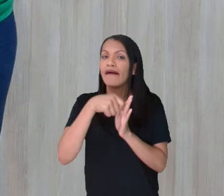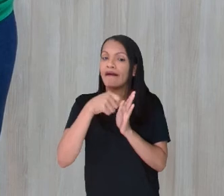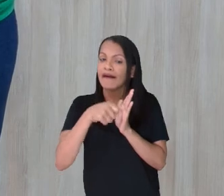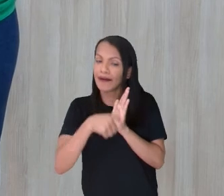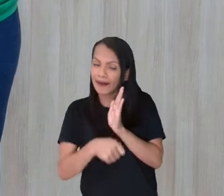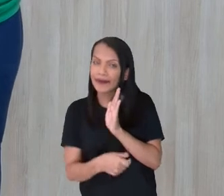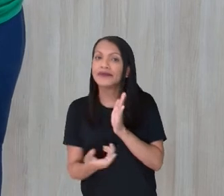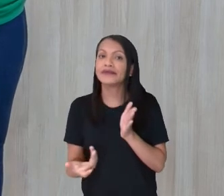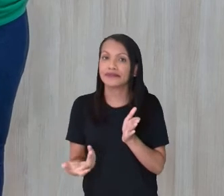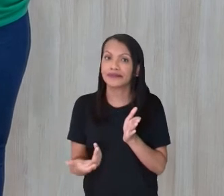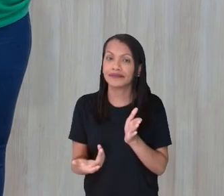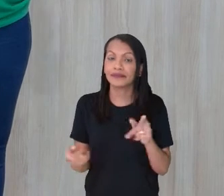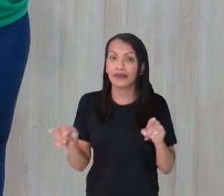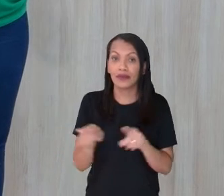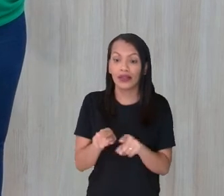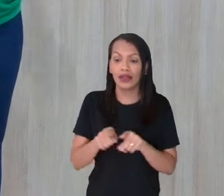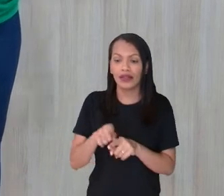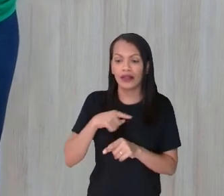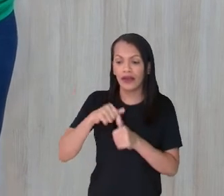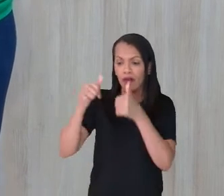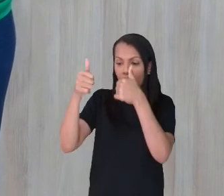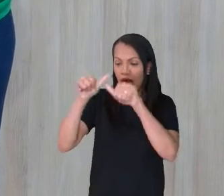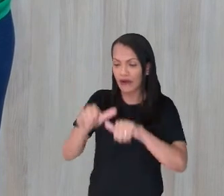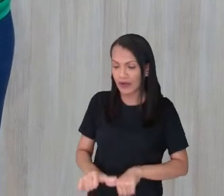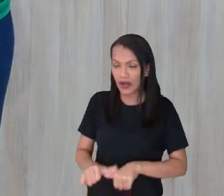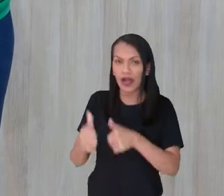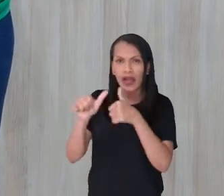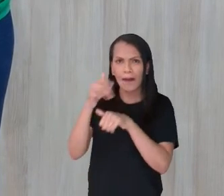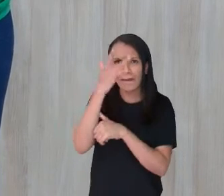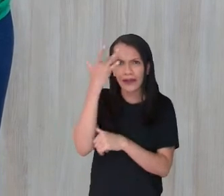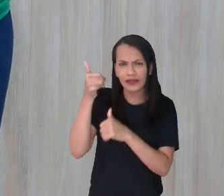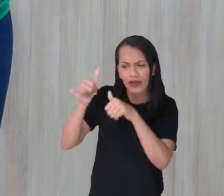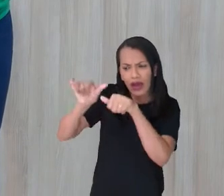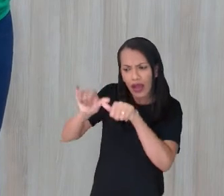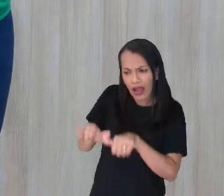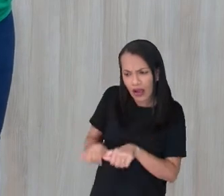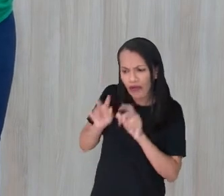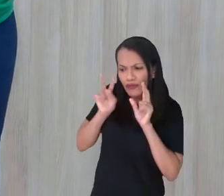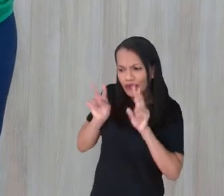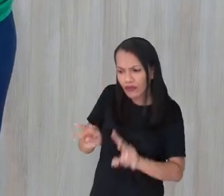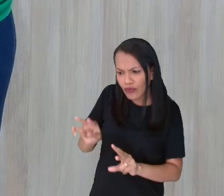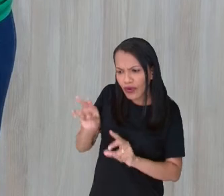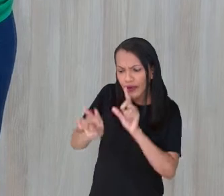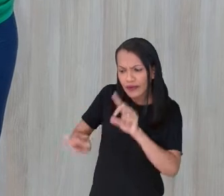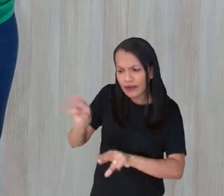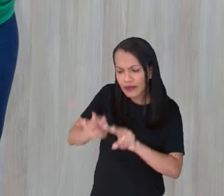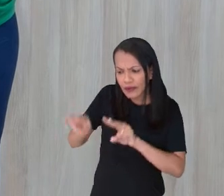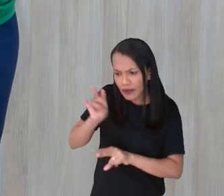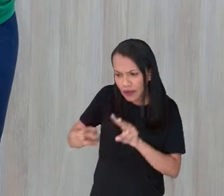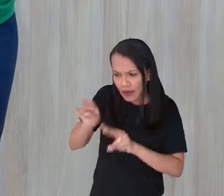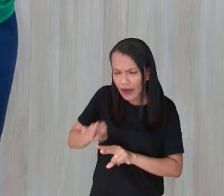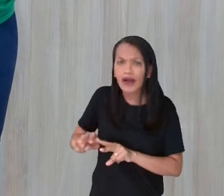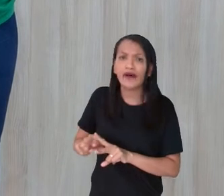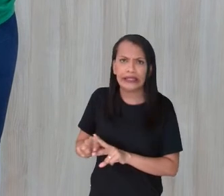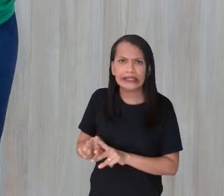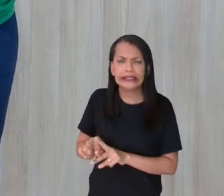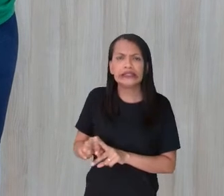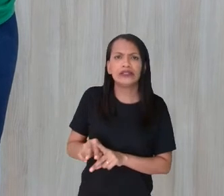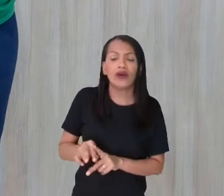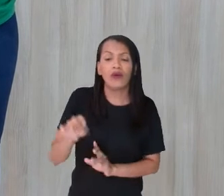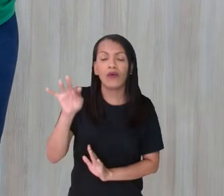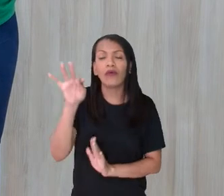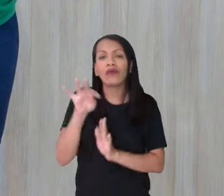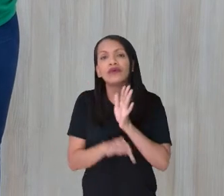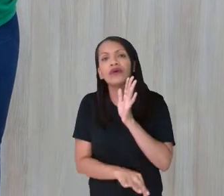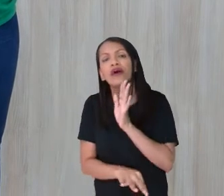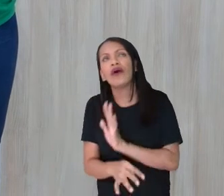argumentativa, existe na avaliação, os avaliadores vão ver se você trouxe para o seu